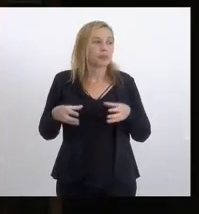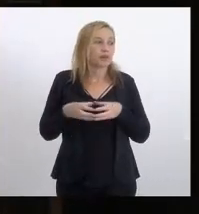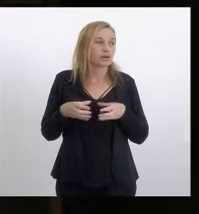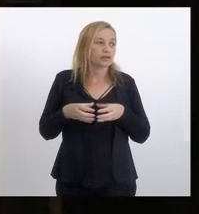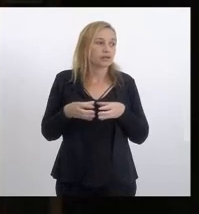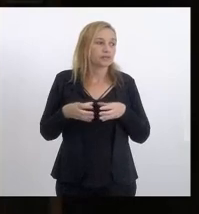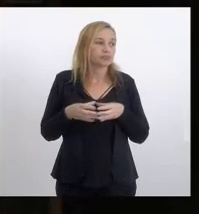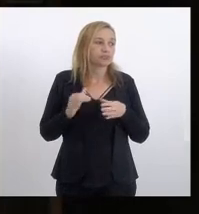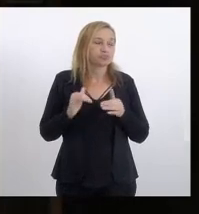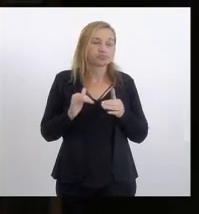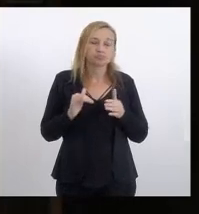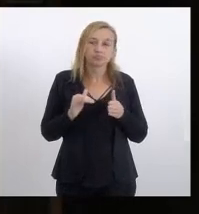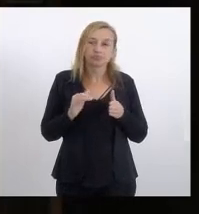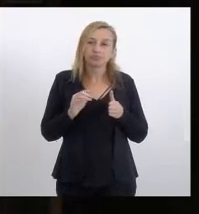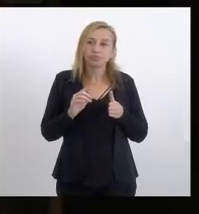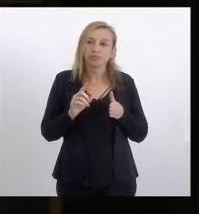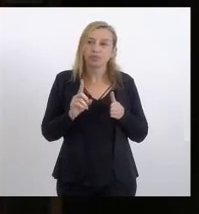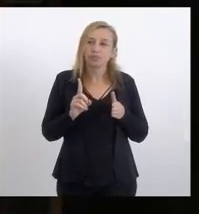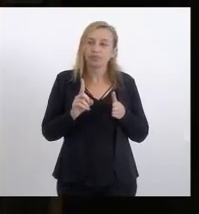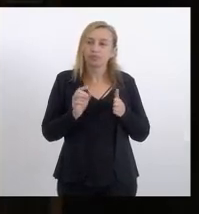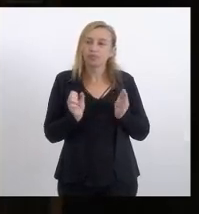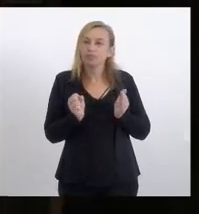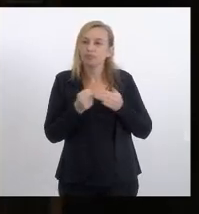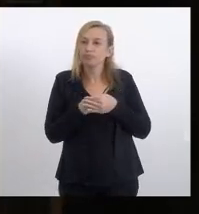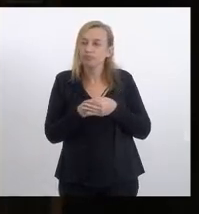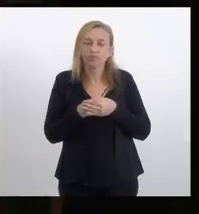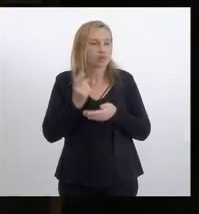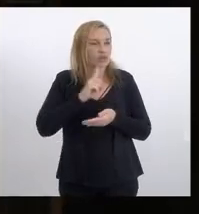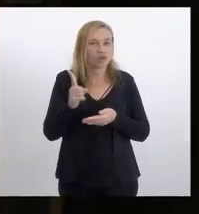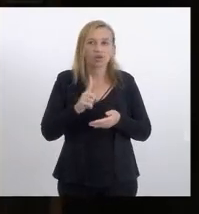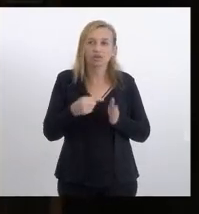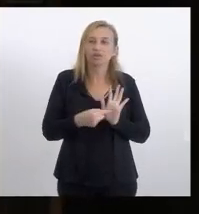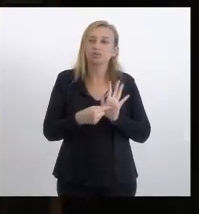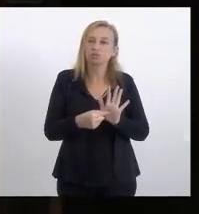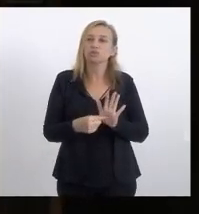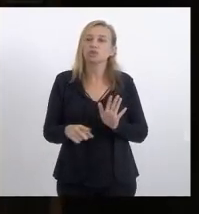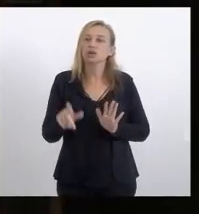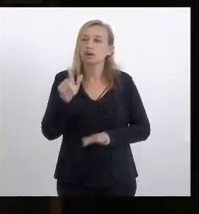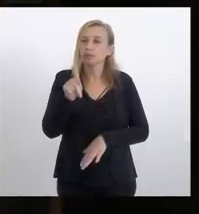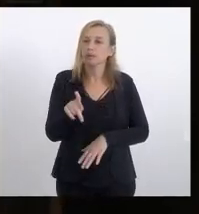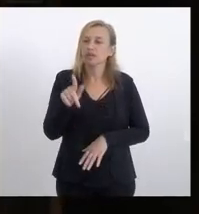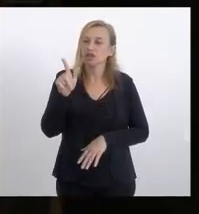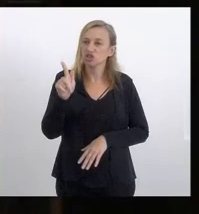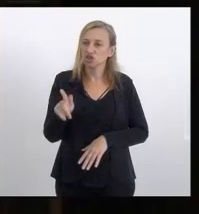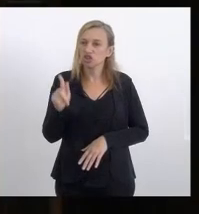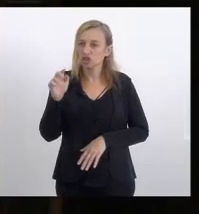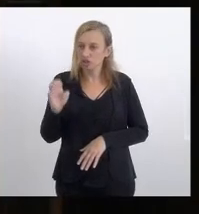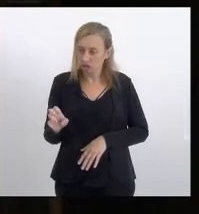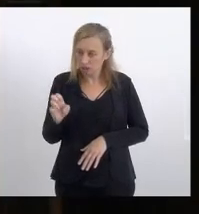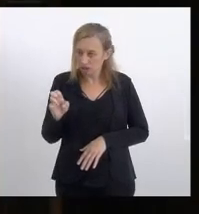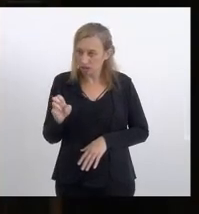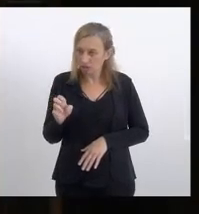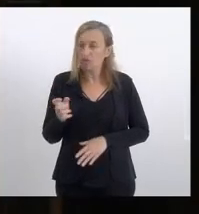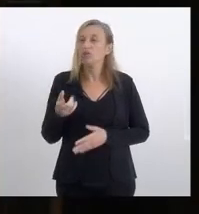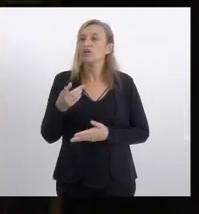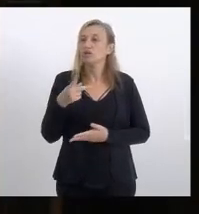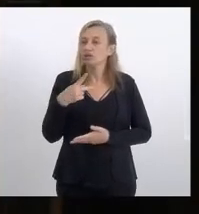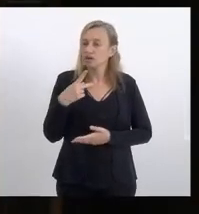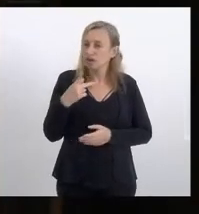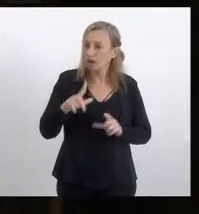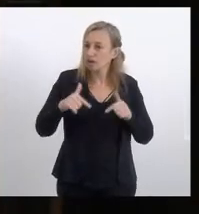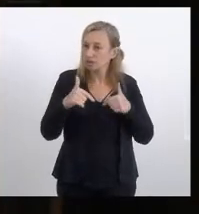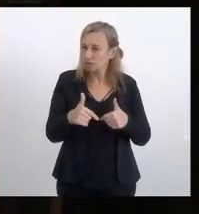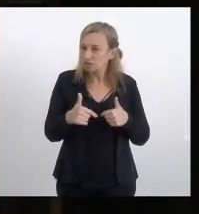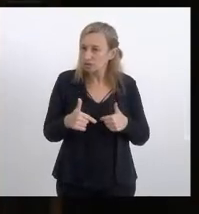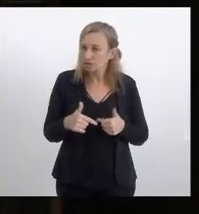está tentando passar escondido pelo contrário ele está respaldado pela a apvs manifestou